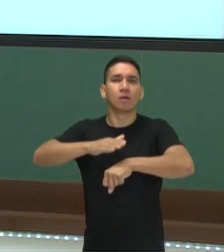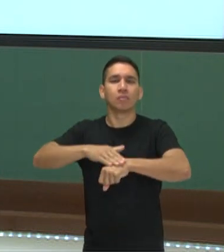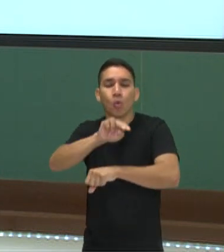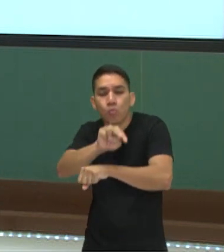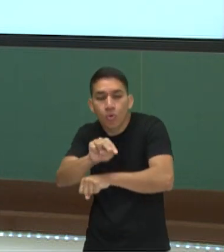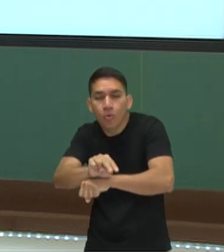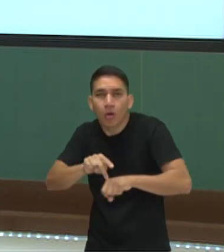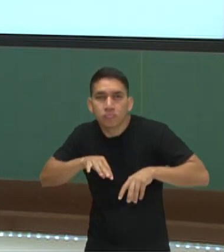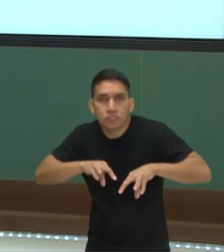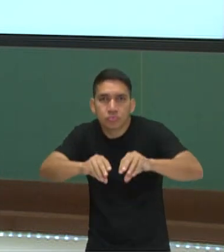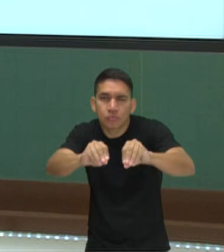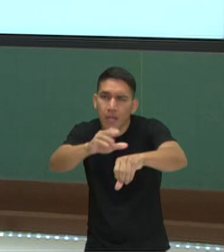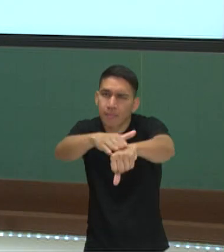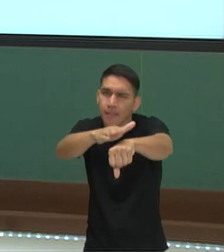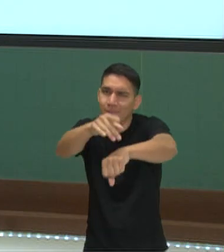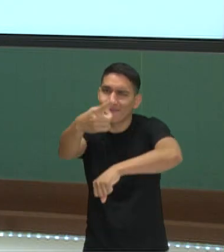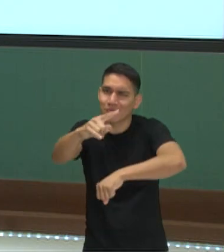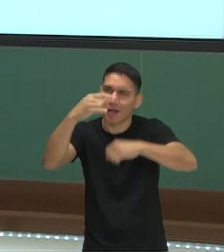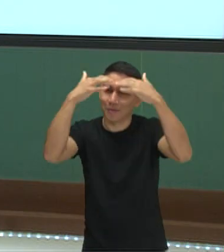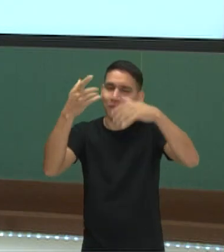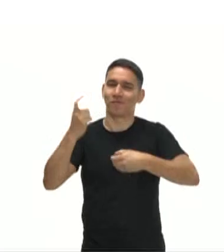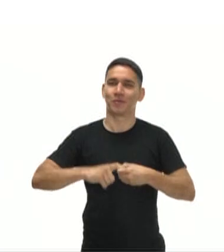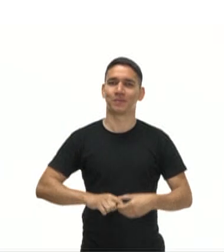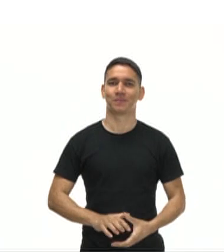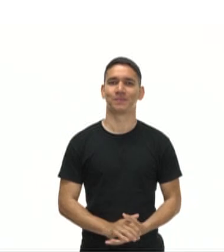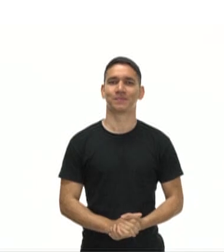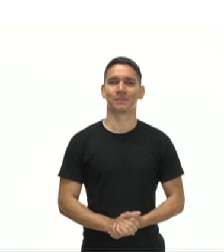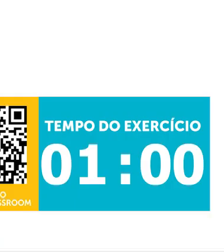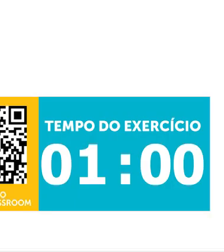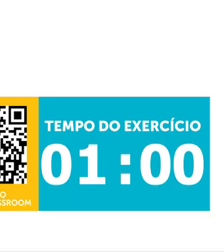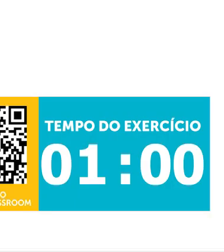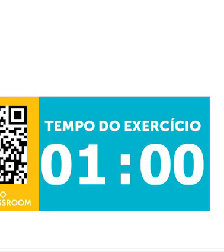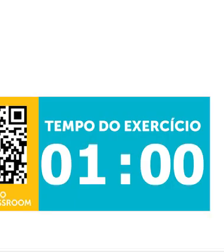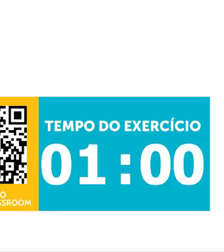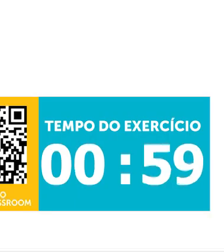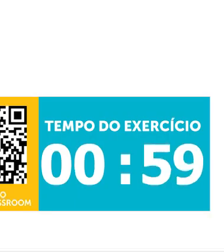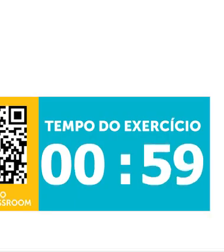esse solo? Vou dar um tempinho para vocês e eu já retorno.